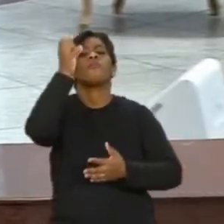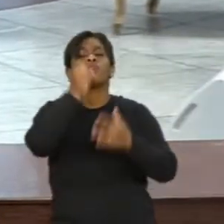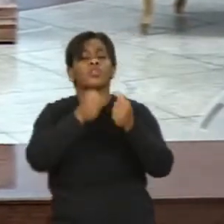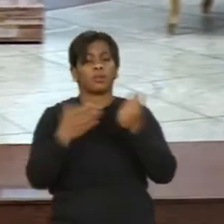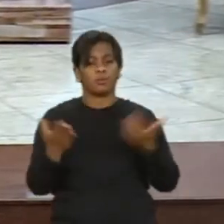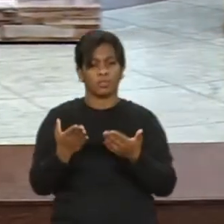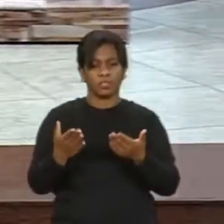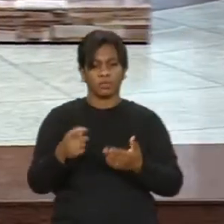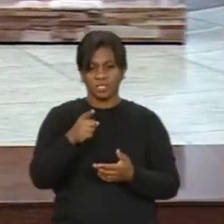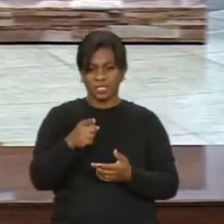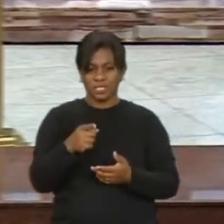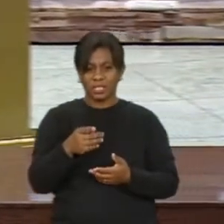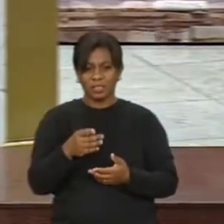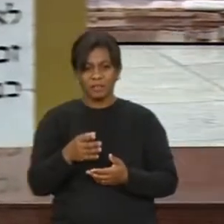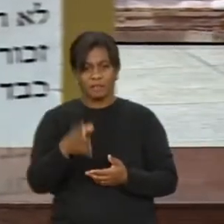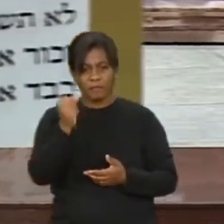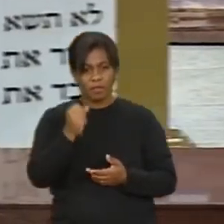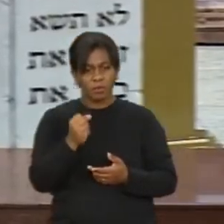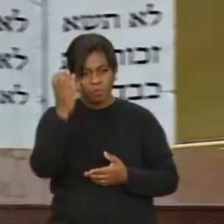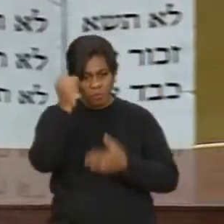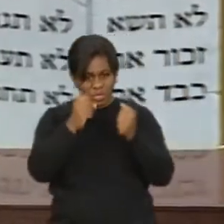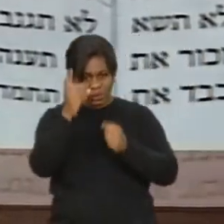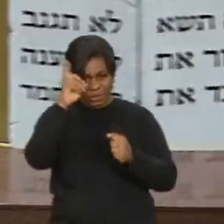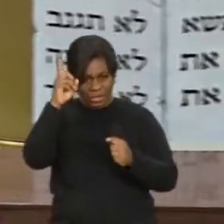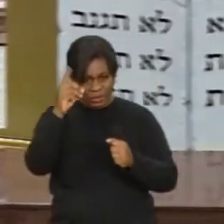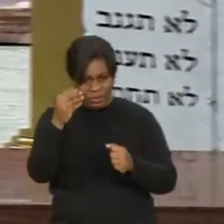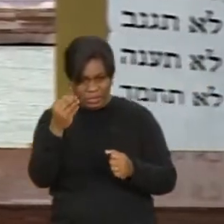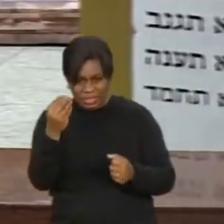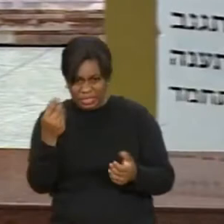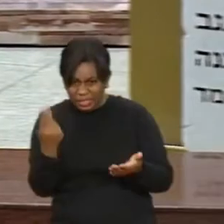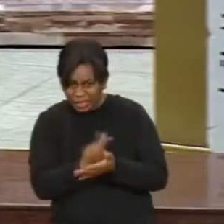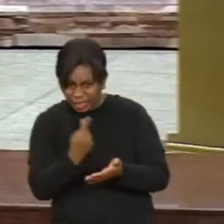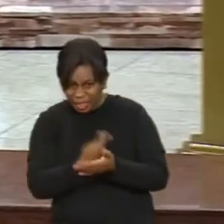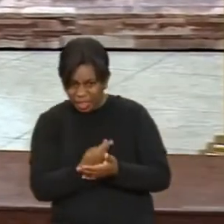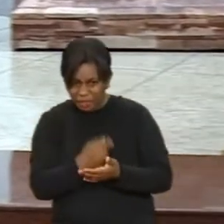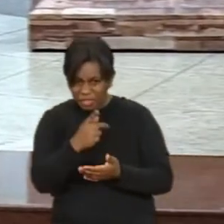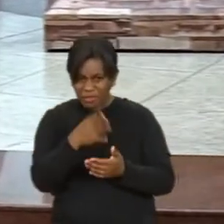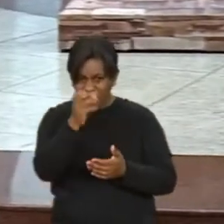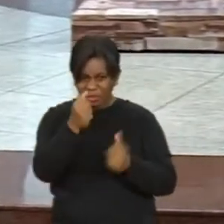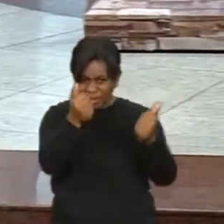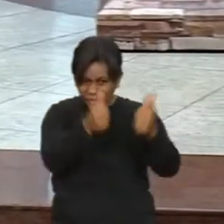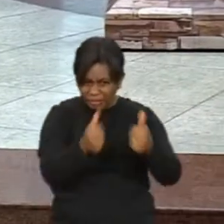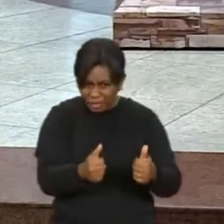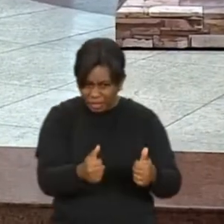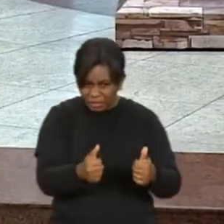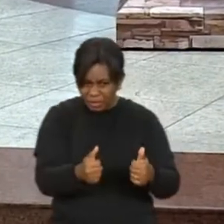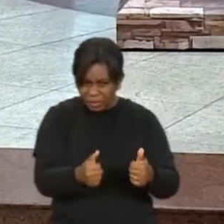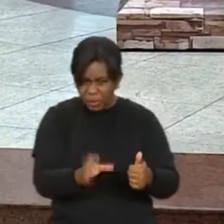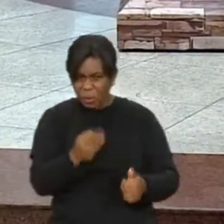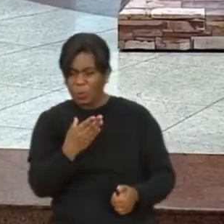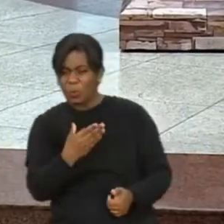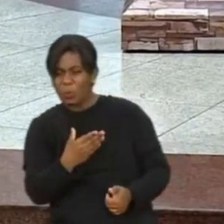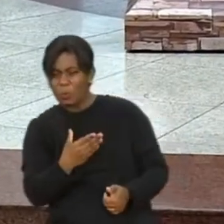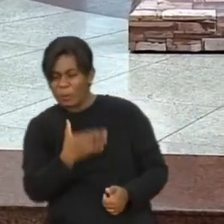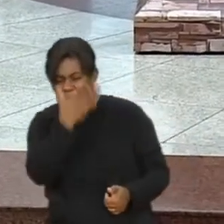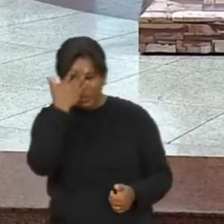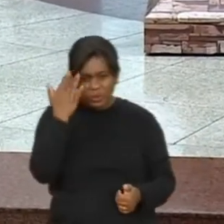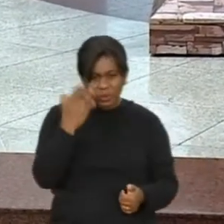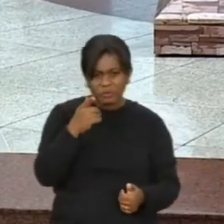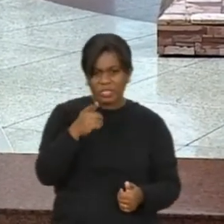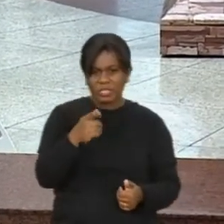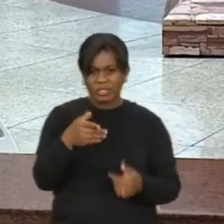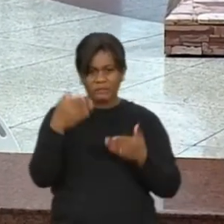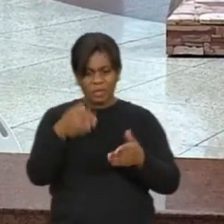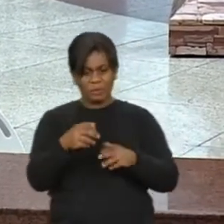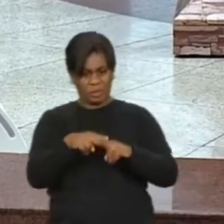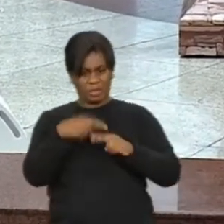Você veio buscar um Deus que falha? Você veio buscar um boneco? Você veio buscar um homem? Você está aqui por causa de mim?